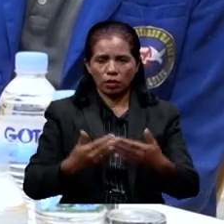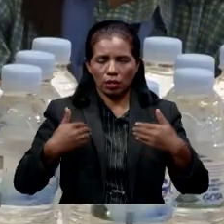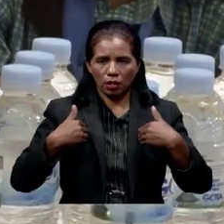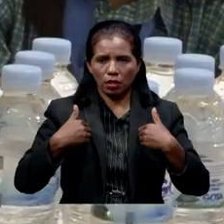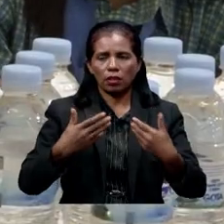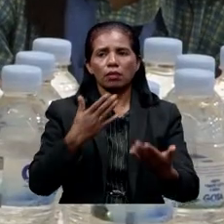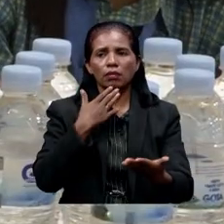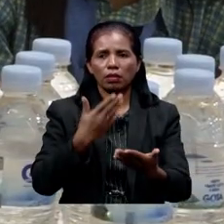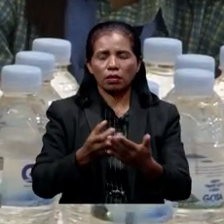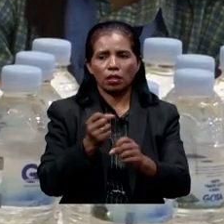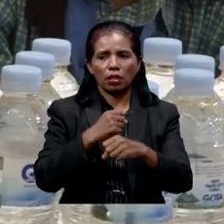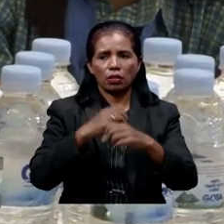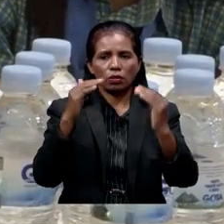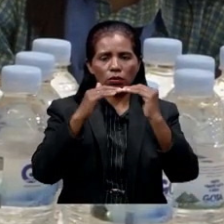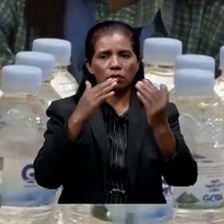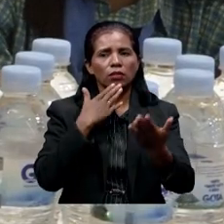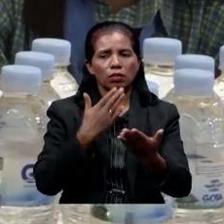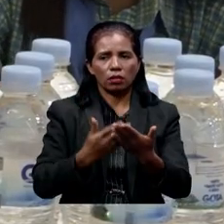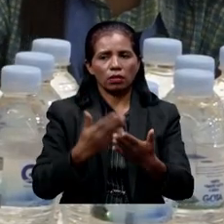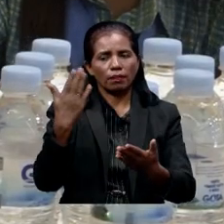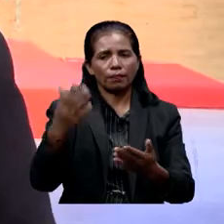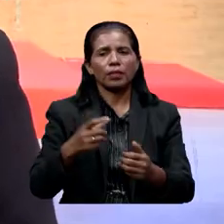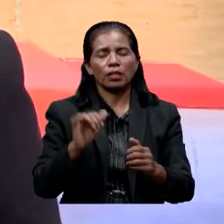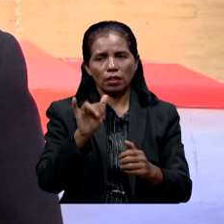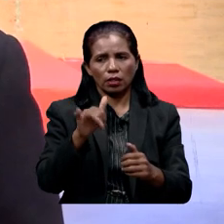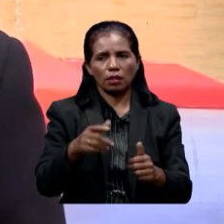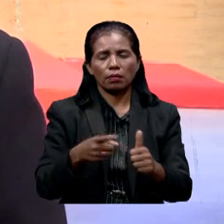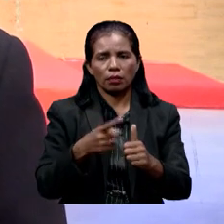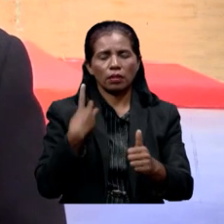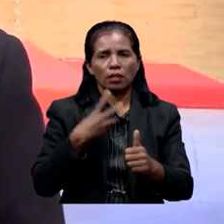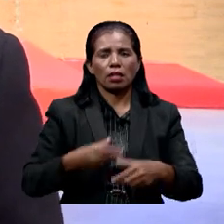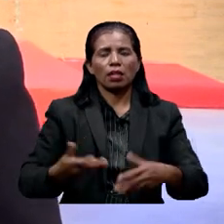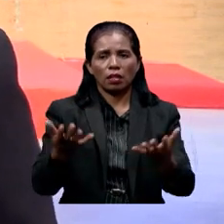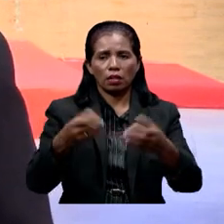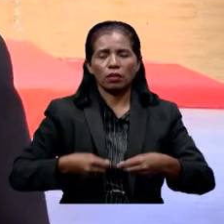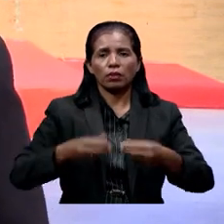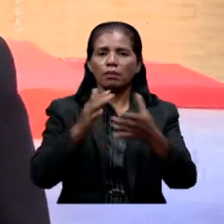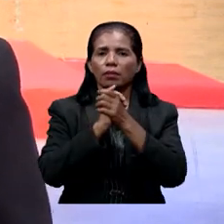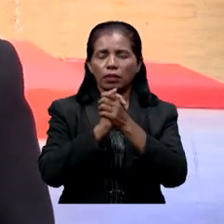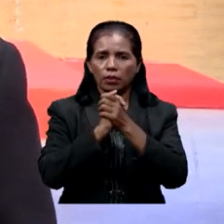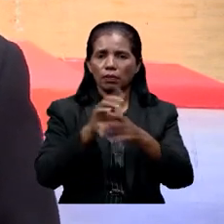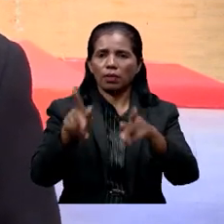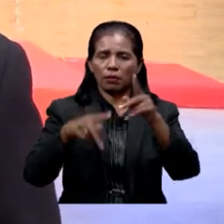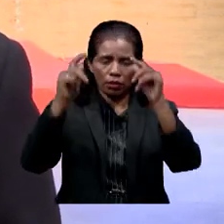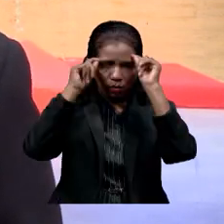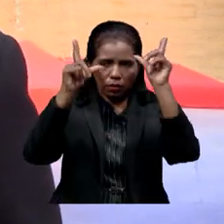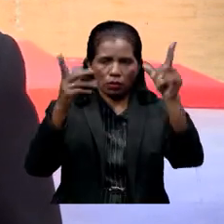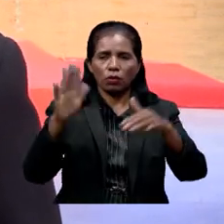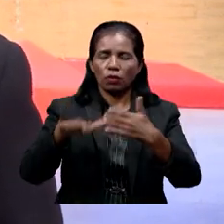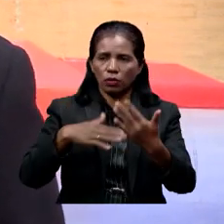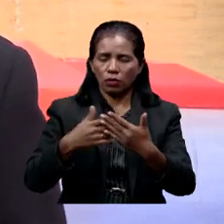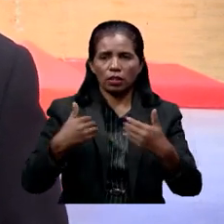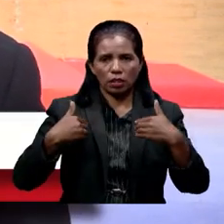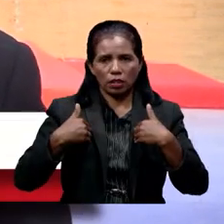dia que realiza seminar refere. Sim, primeiro ita cara congratula e ba Timor-Leste cira neve maca e